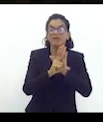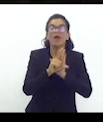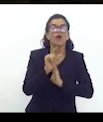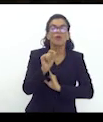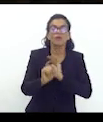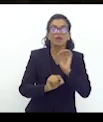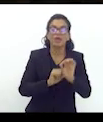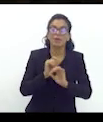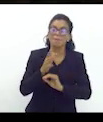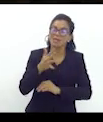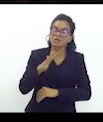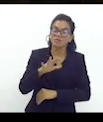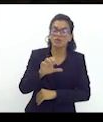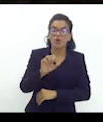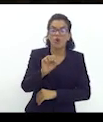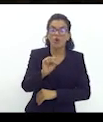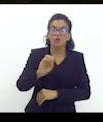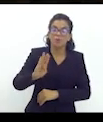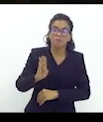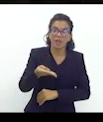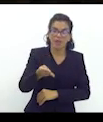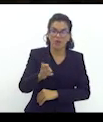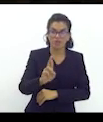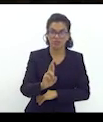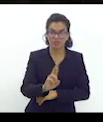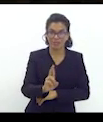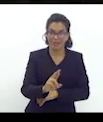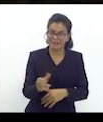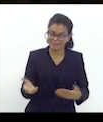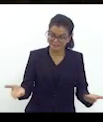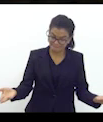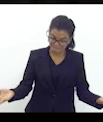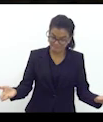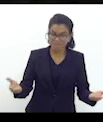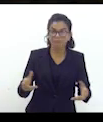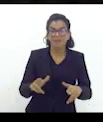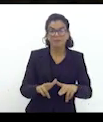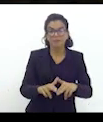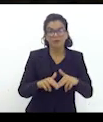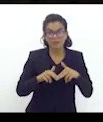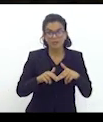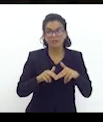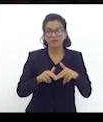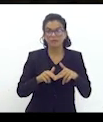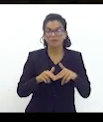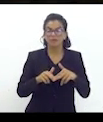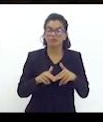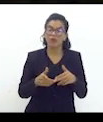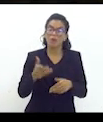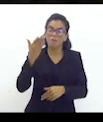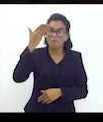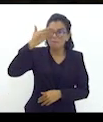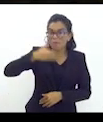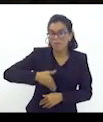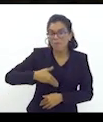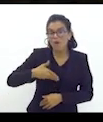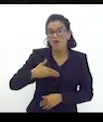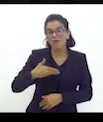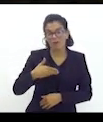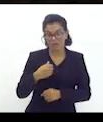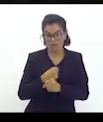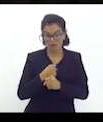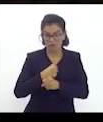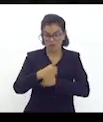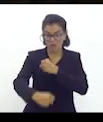ordem de 8 bilhões de reais. E com isso, evidencia-se que no ano